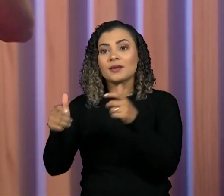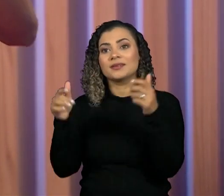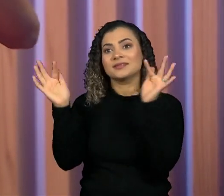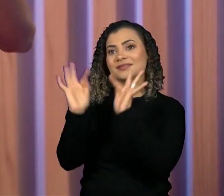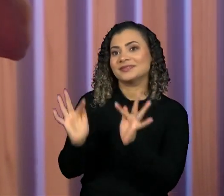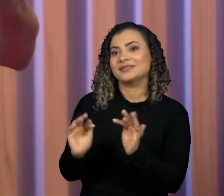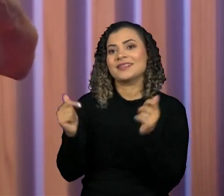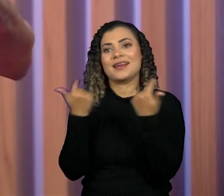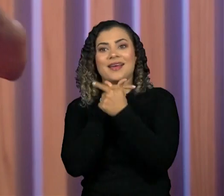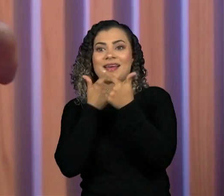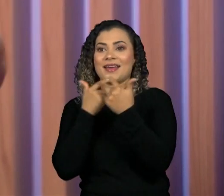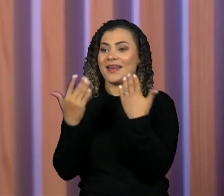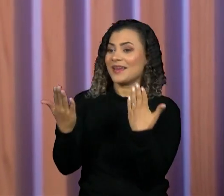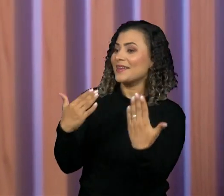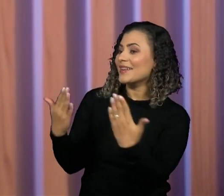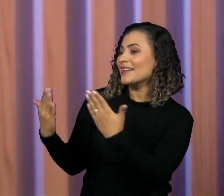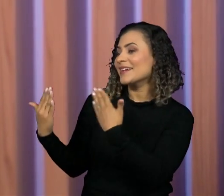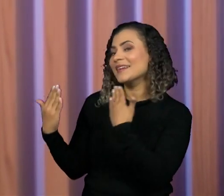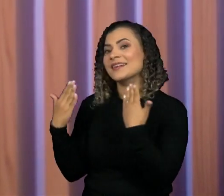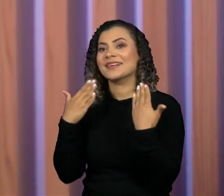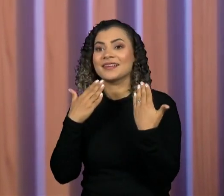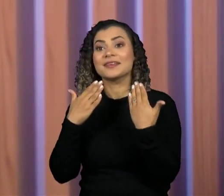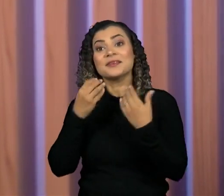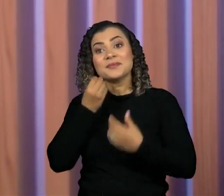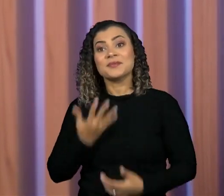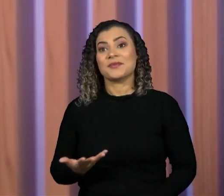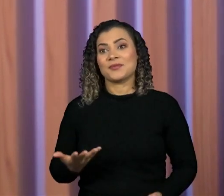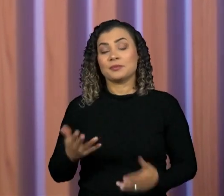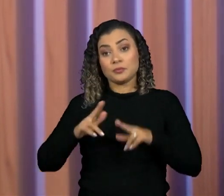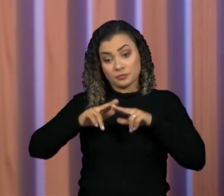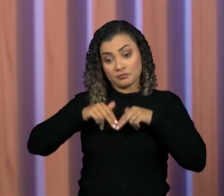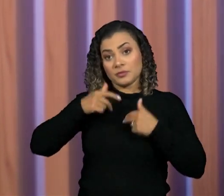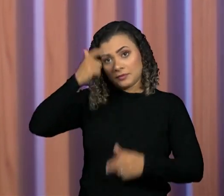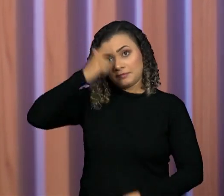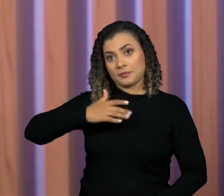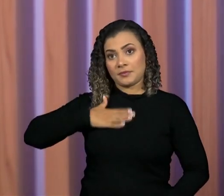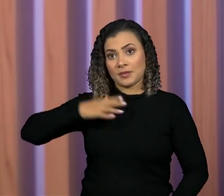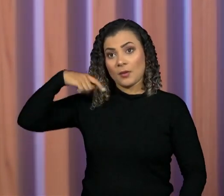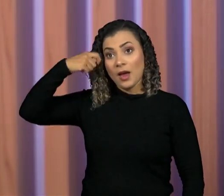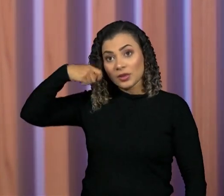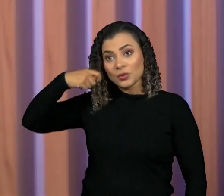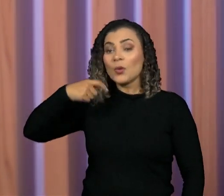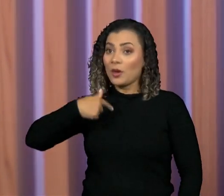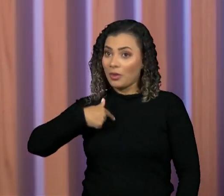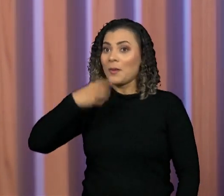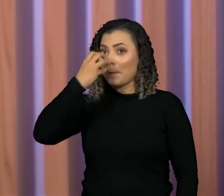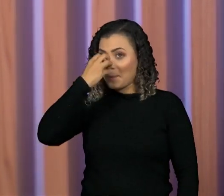você encontre esses lugares. E aí, como ator, por exemplo, e como palhaço,